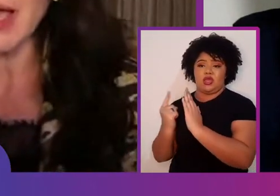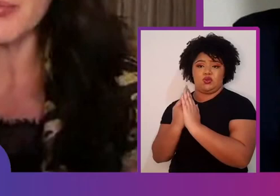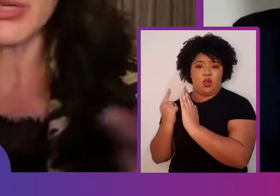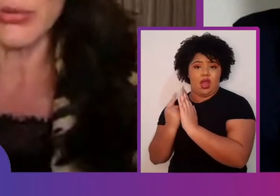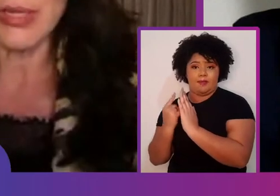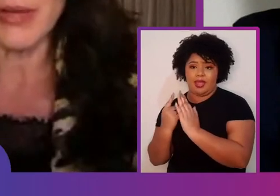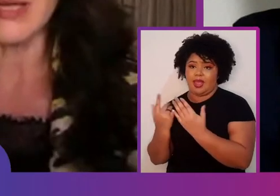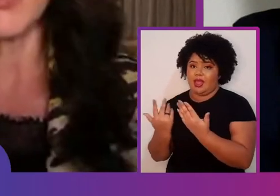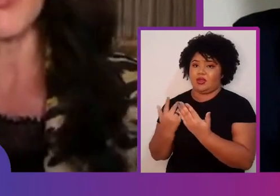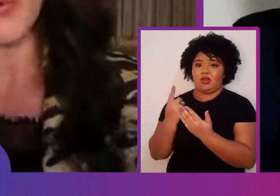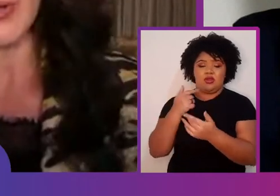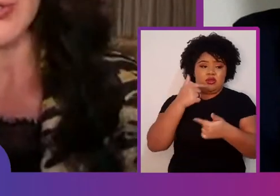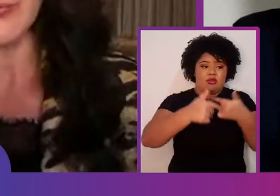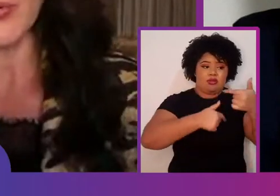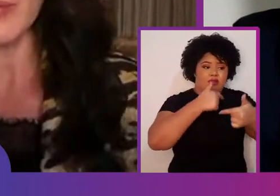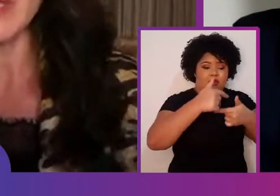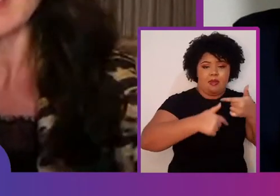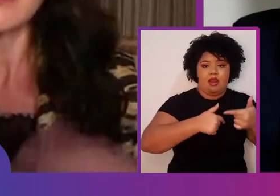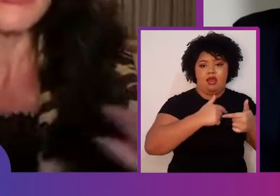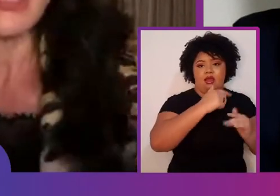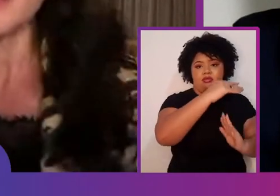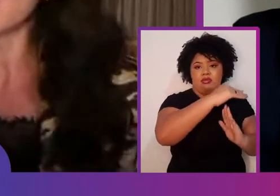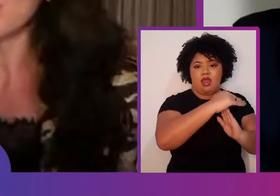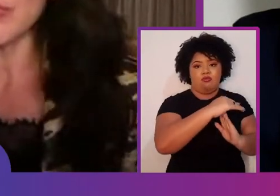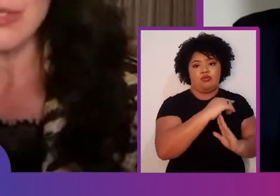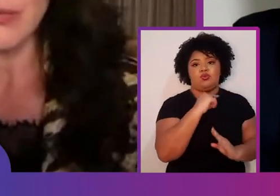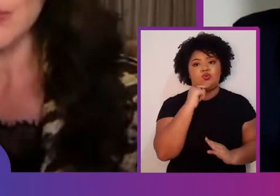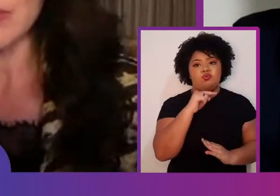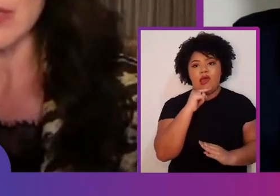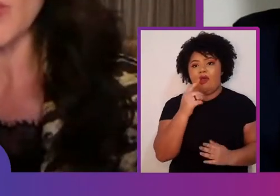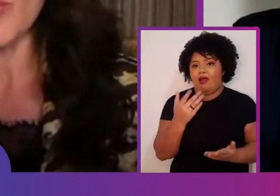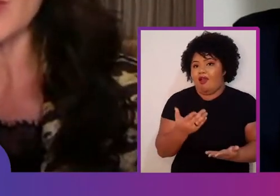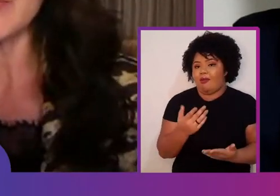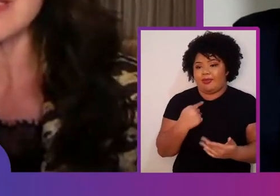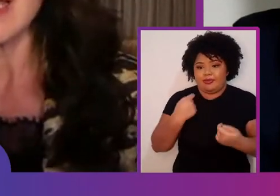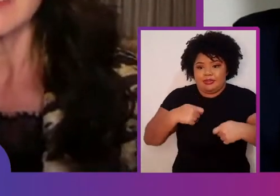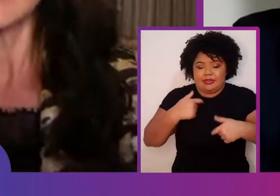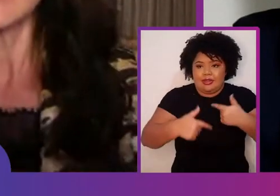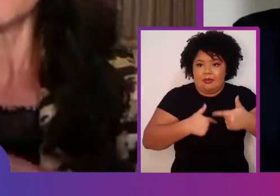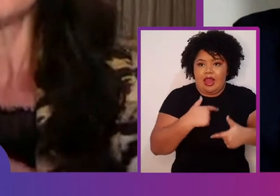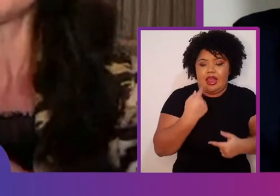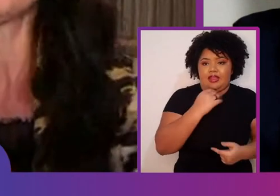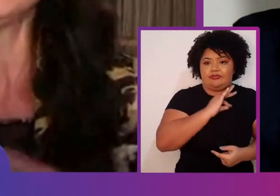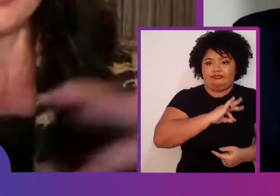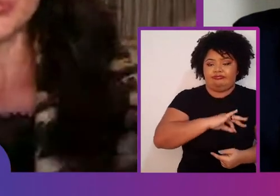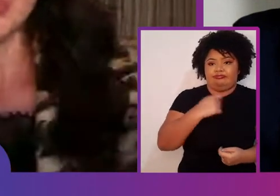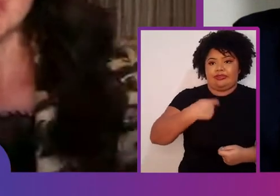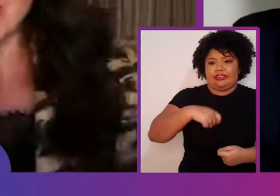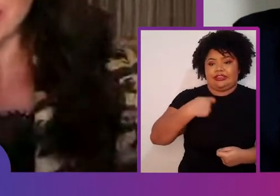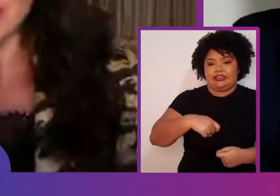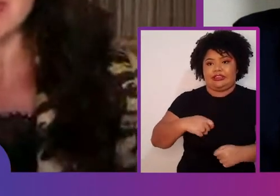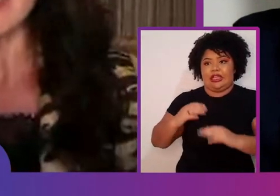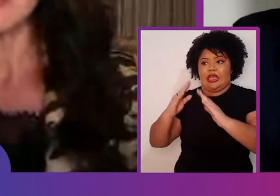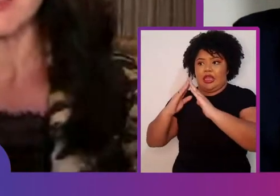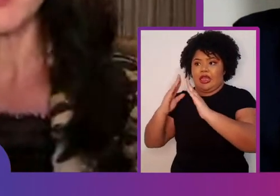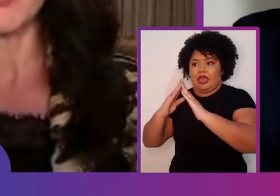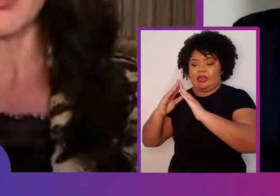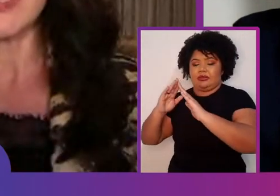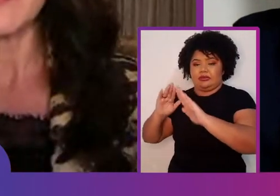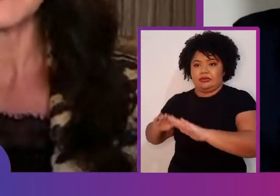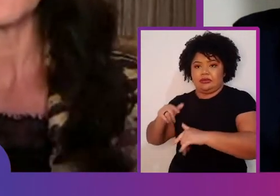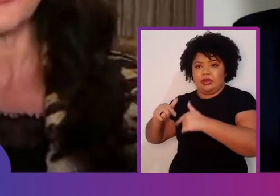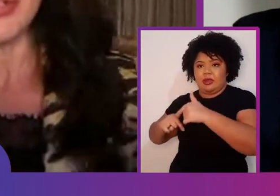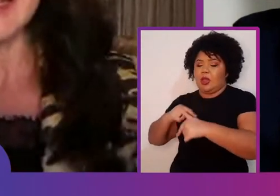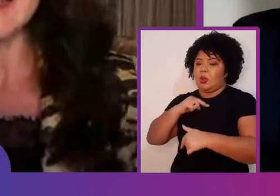deixar de trabalhar, porque ou trabalham ou morrem de fome, não têm a menor condição de fazer home office, estão muito distantes